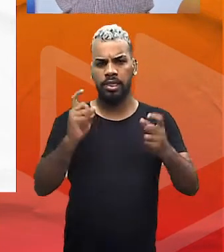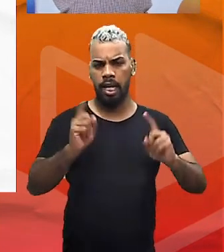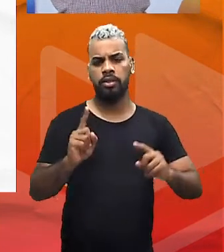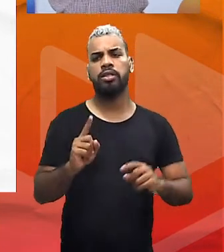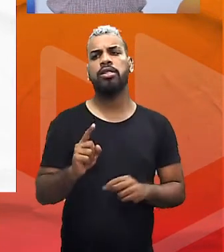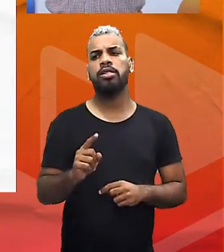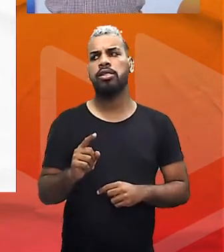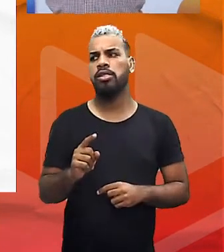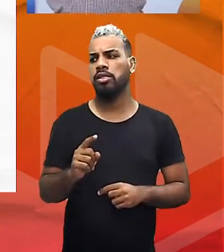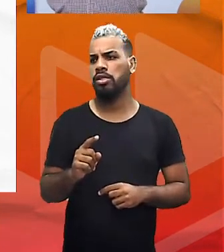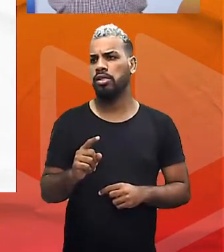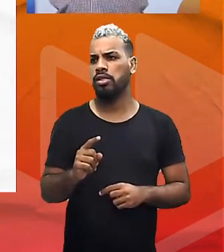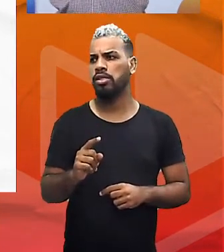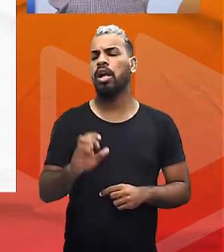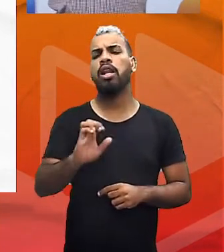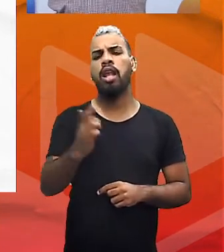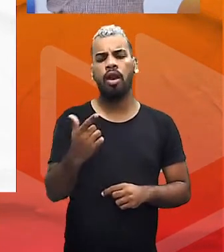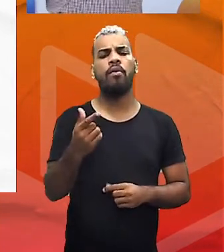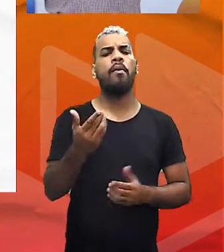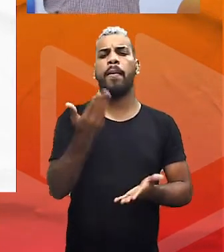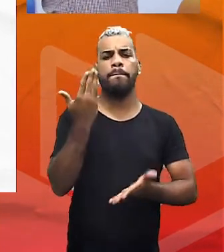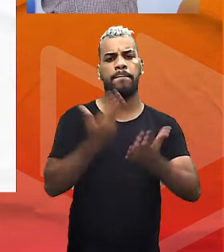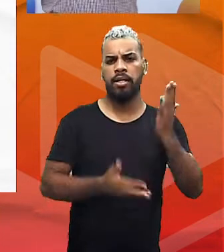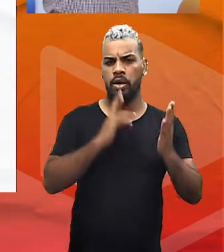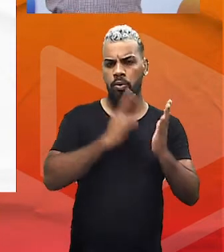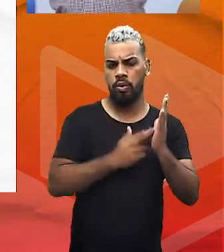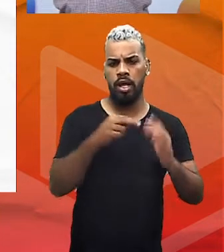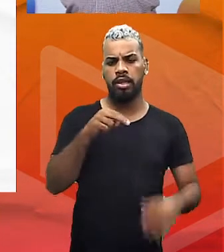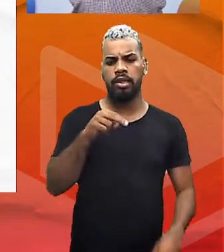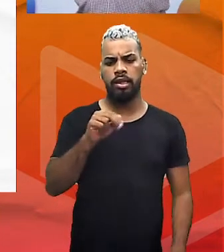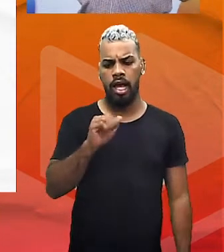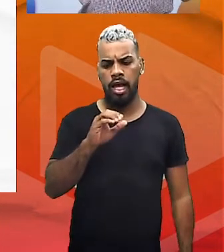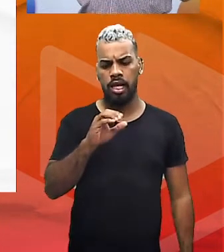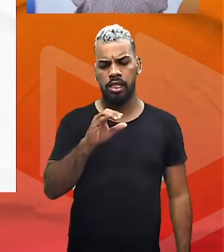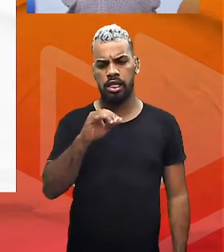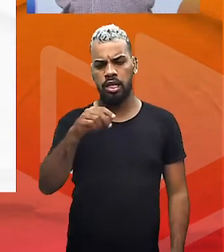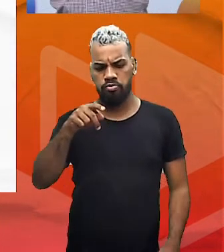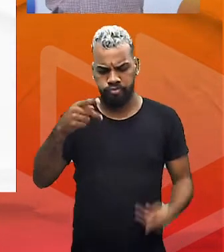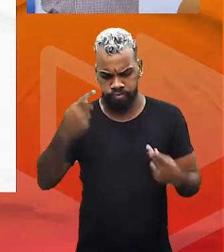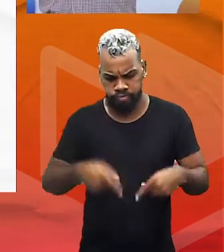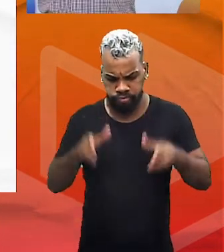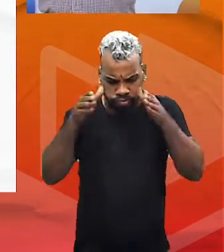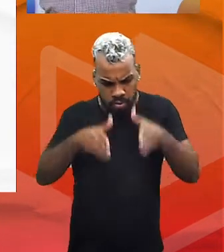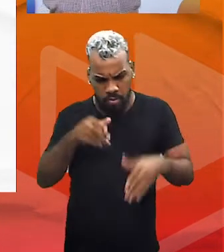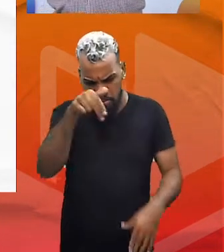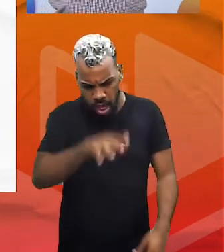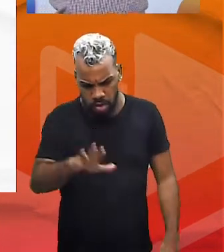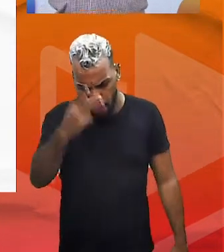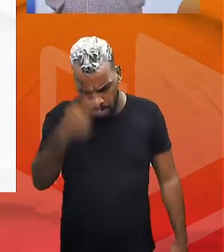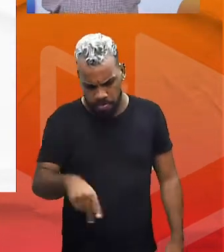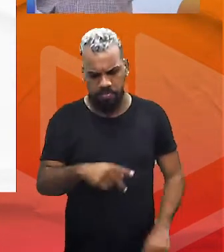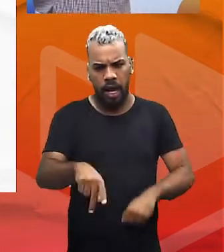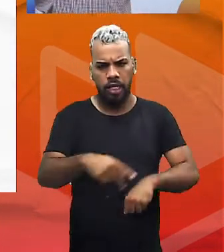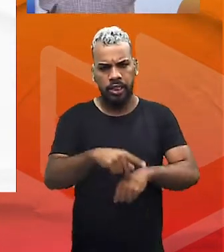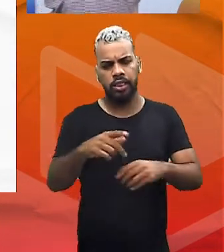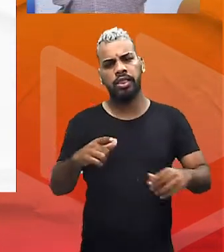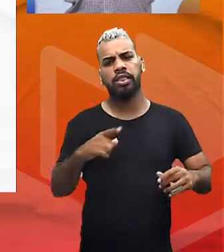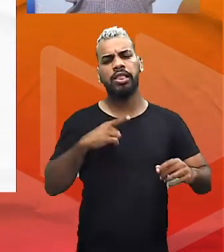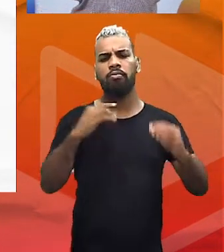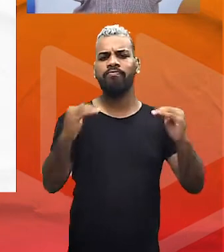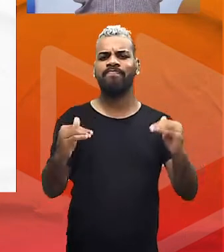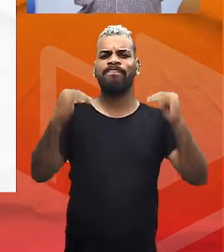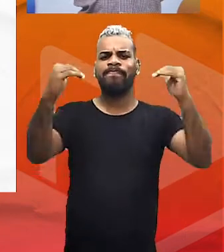já... Claro que ele não perdeu a questão do nacionalismo, havia sempre que possível uma exaltação